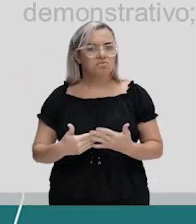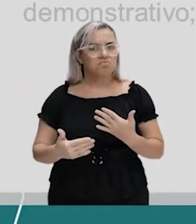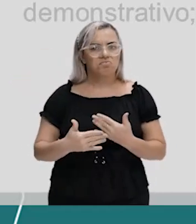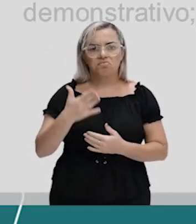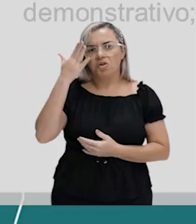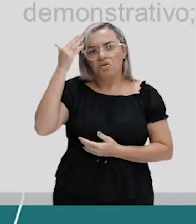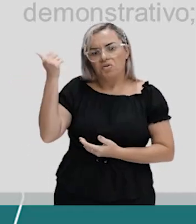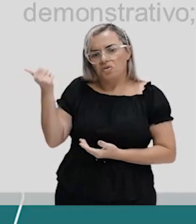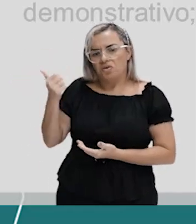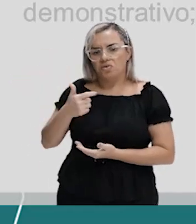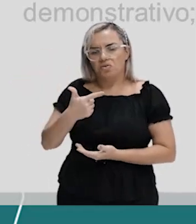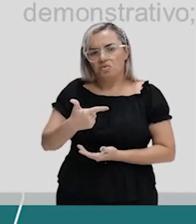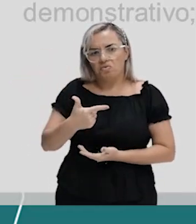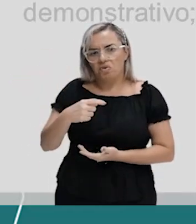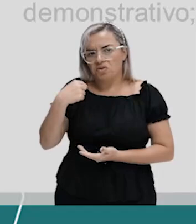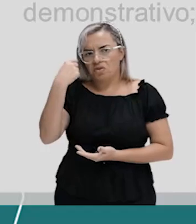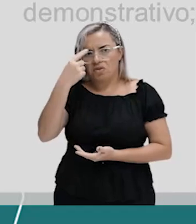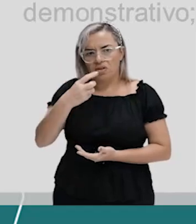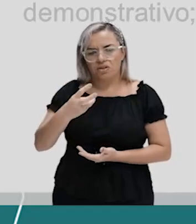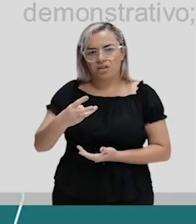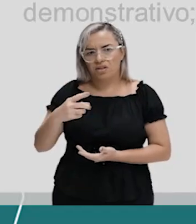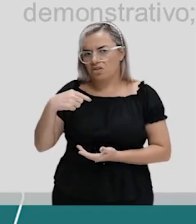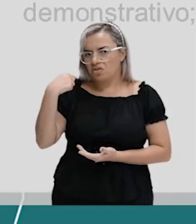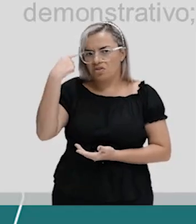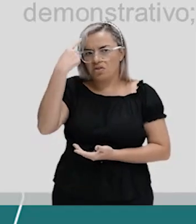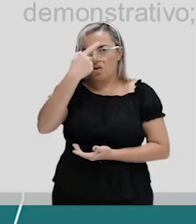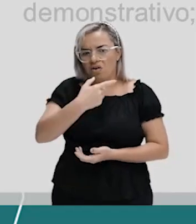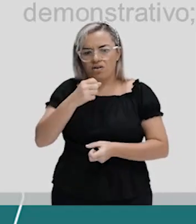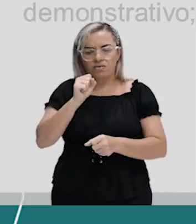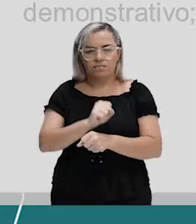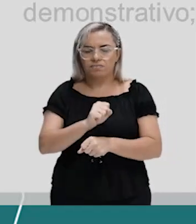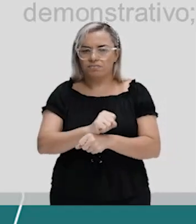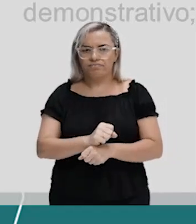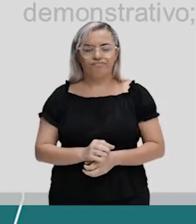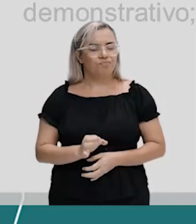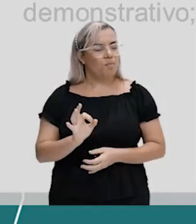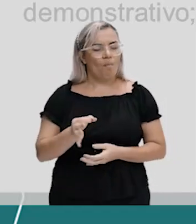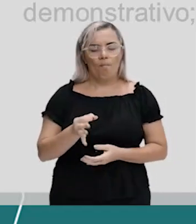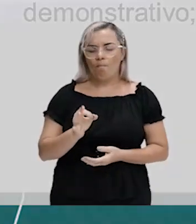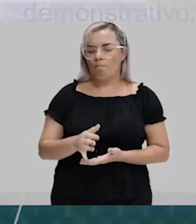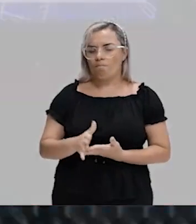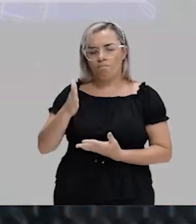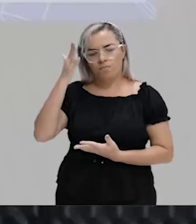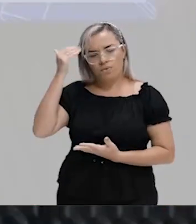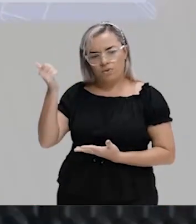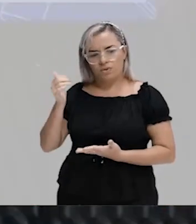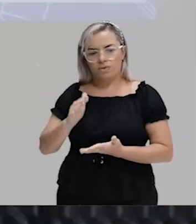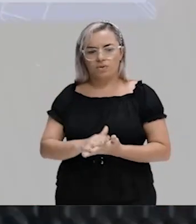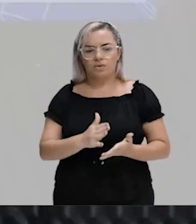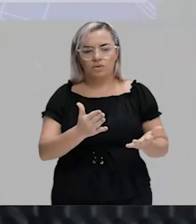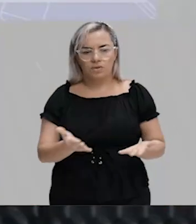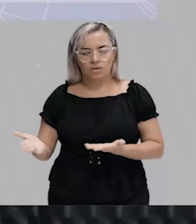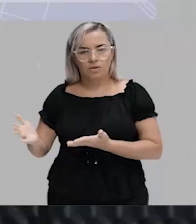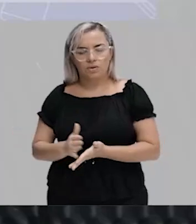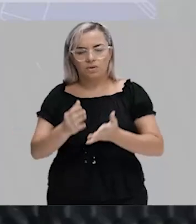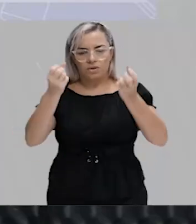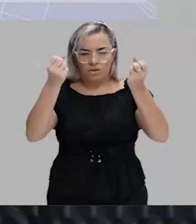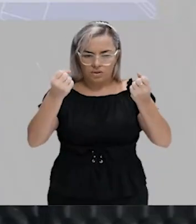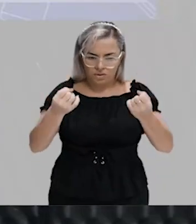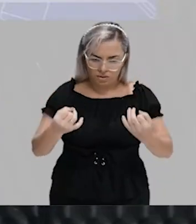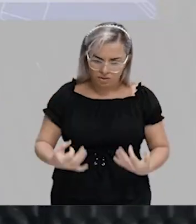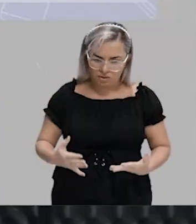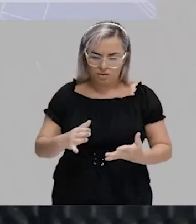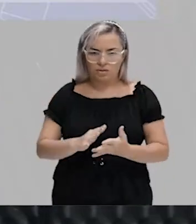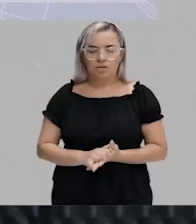Se foram 2, se foram 3, se foram 4, é totalmente impreciso. Então, vamos aqui aos comentários das outras opções,